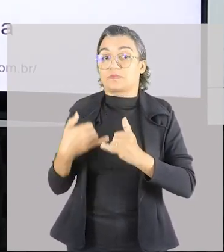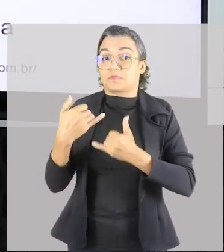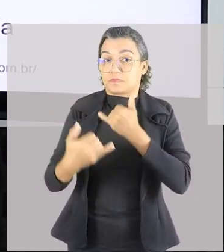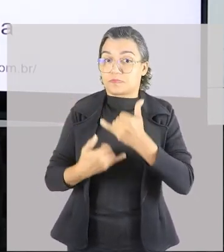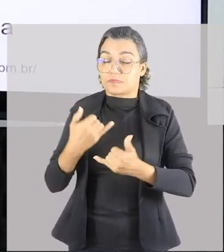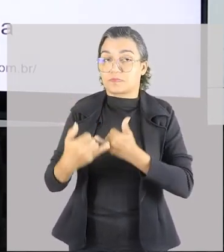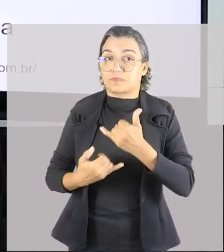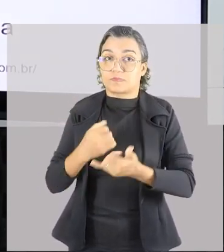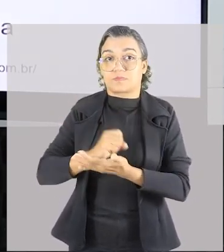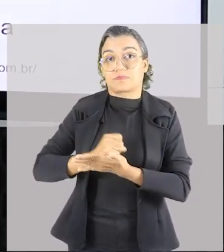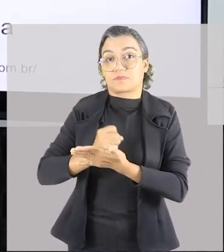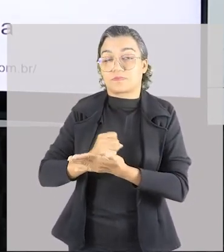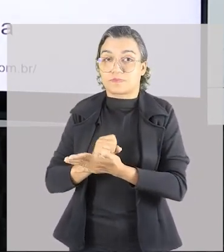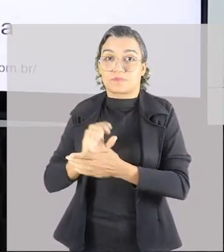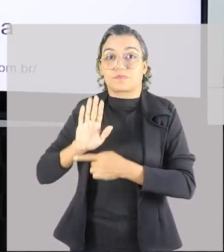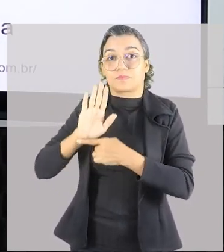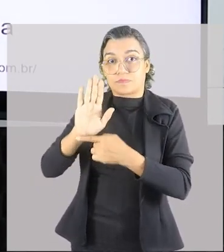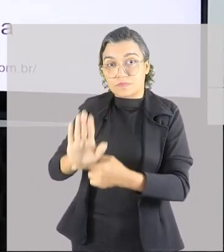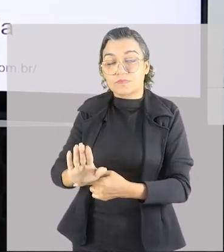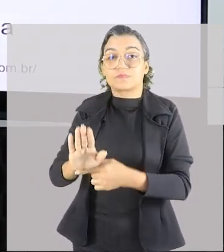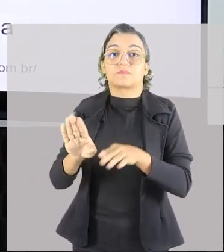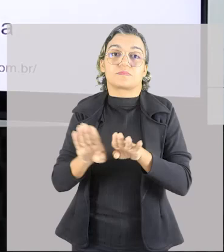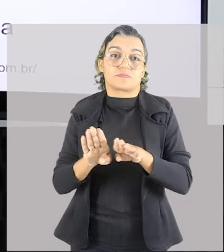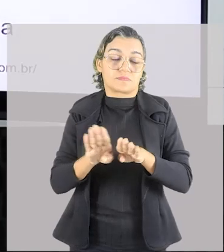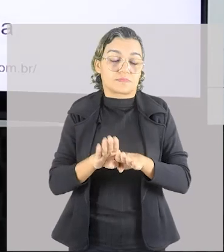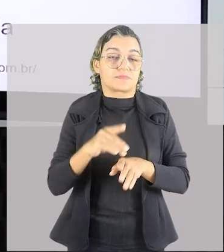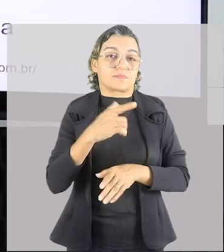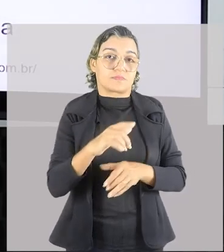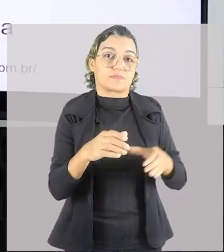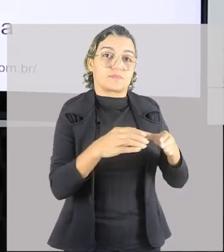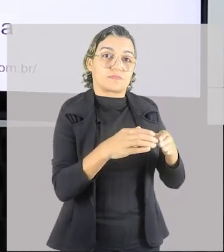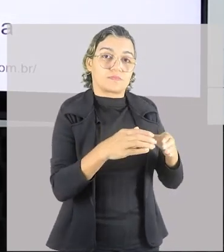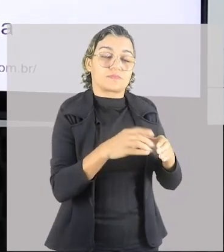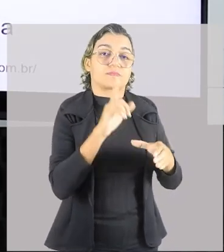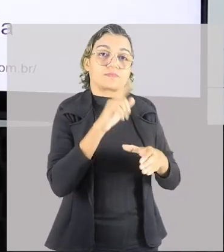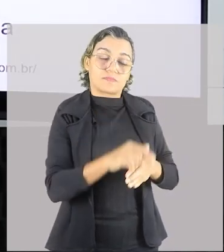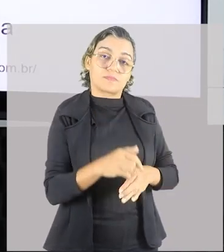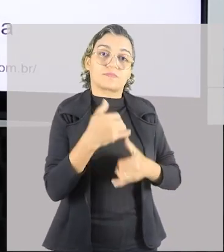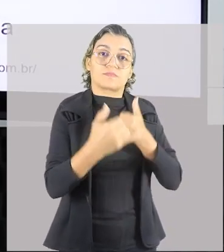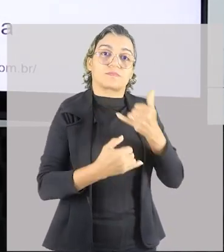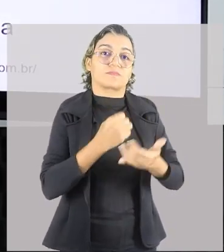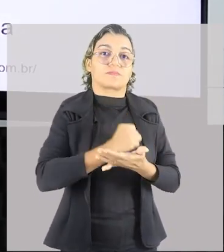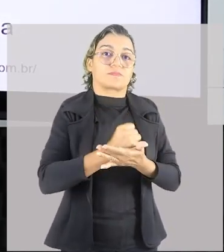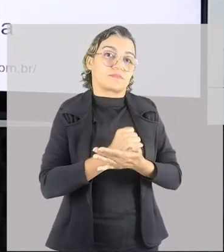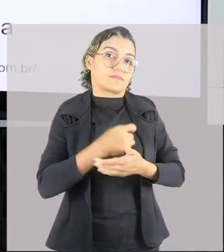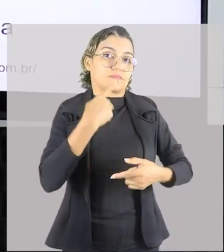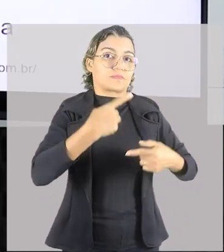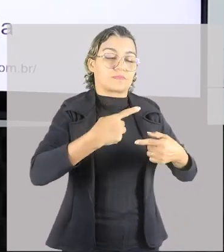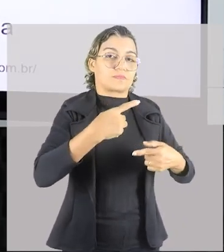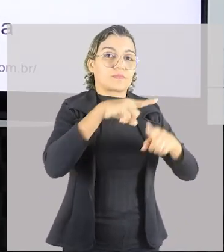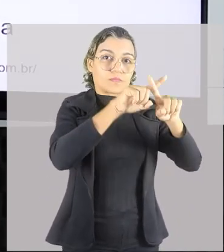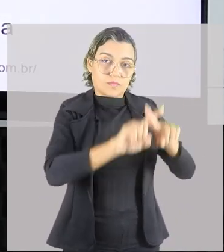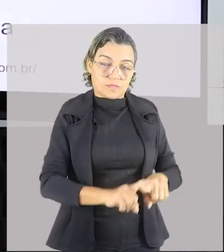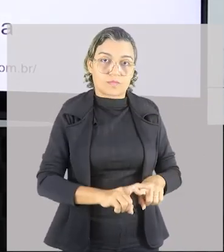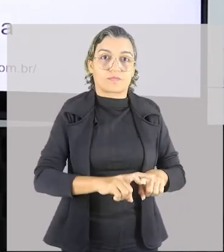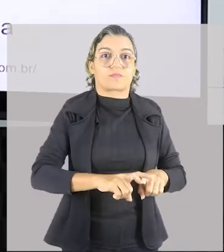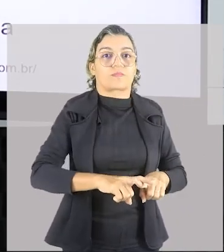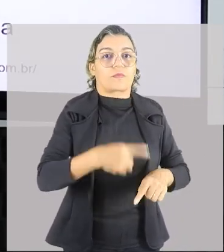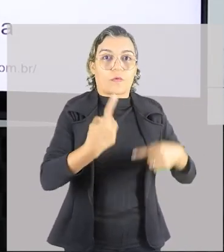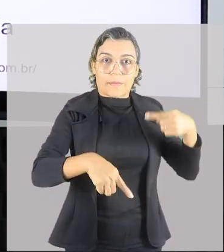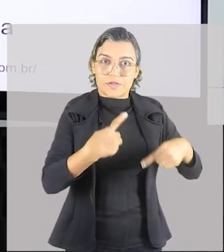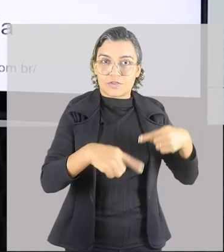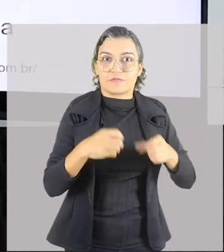jogos cooperativos e dos jogos competitivos, que são classificações dos jogos de acordo com a sua